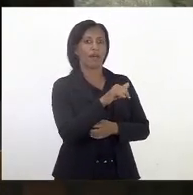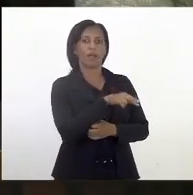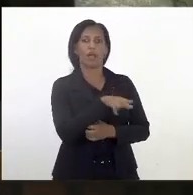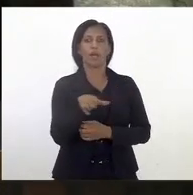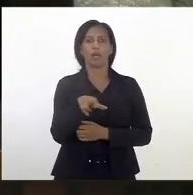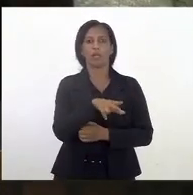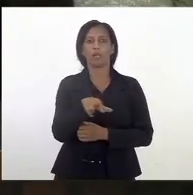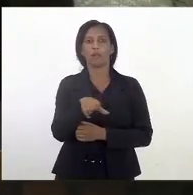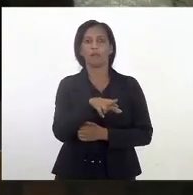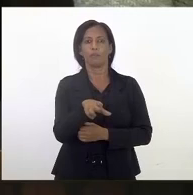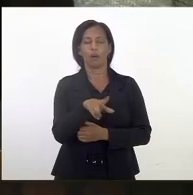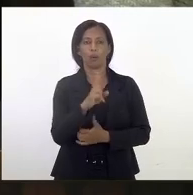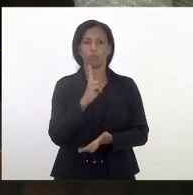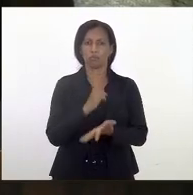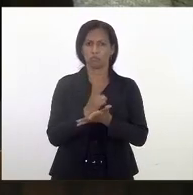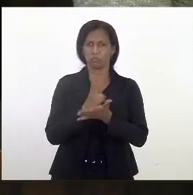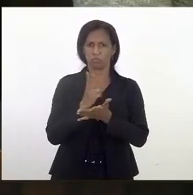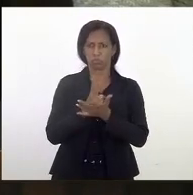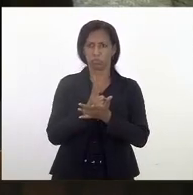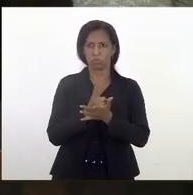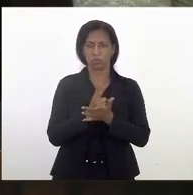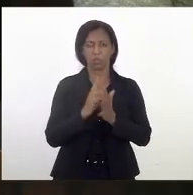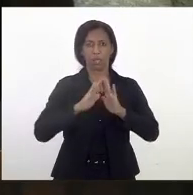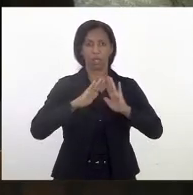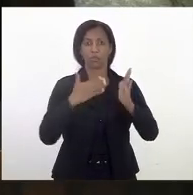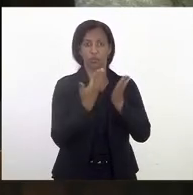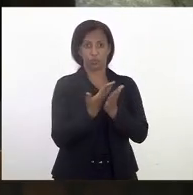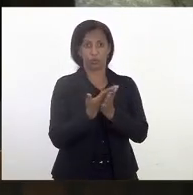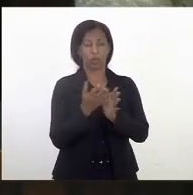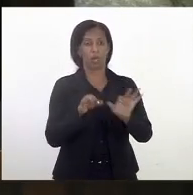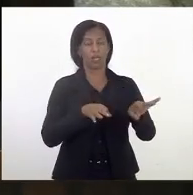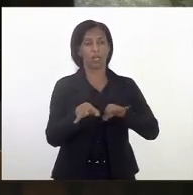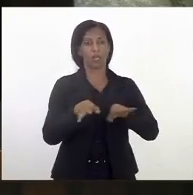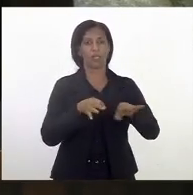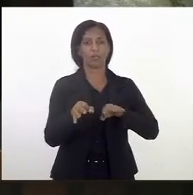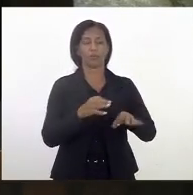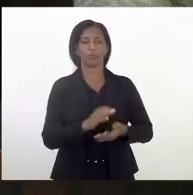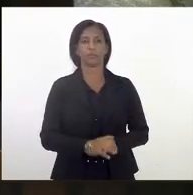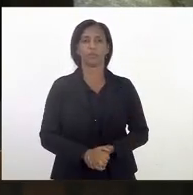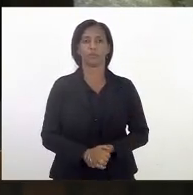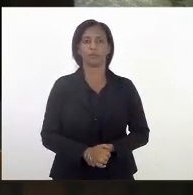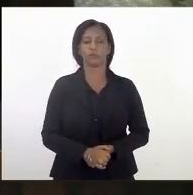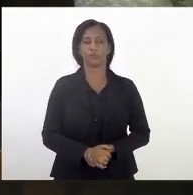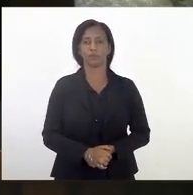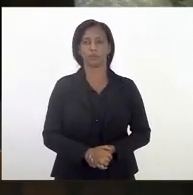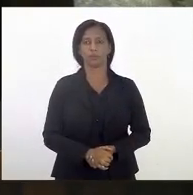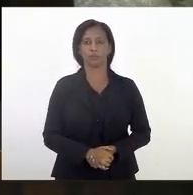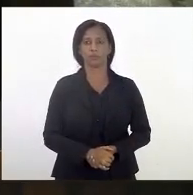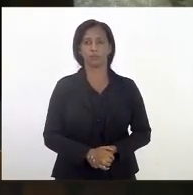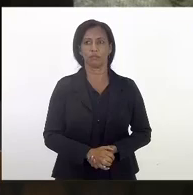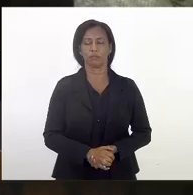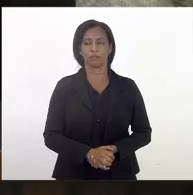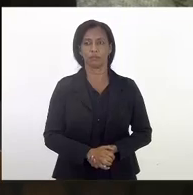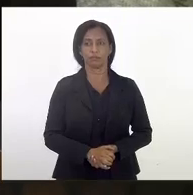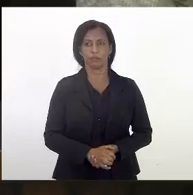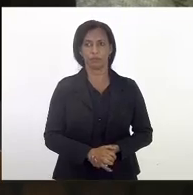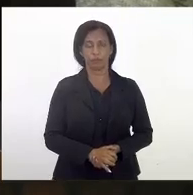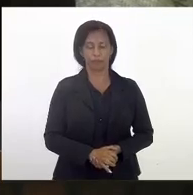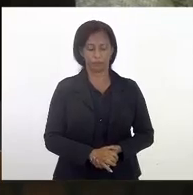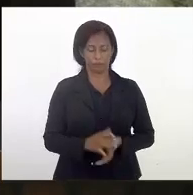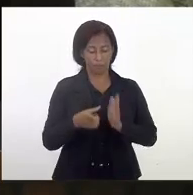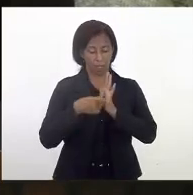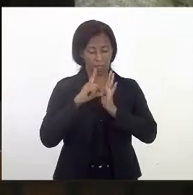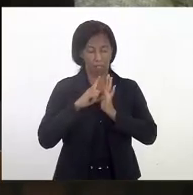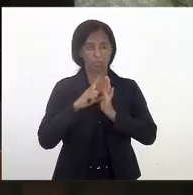irmãos no mesmo estabelecimentos escolar na forma que menciona eu quero antes de